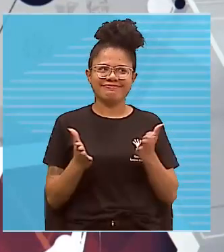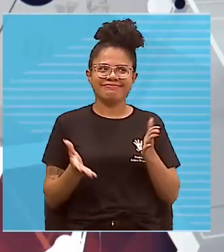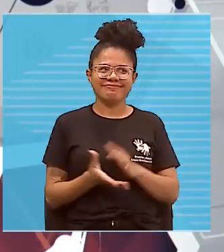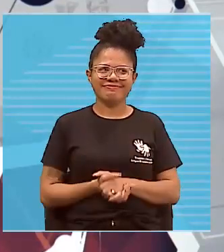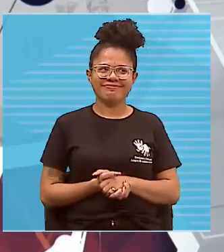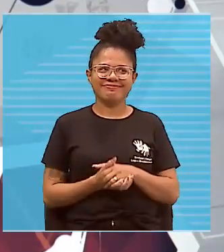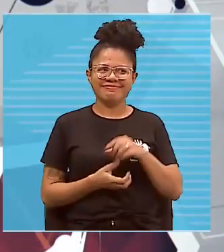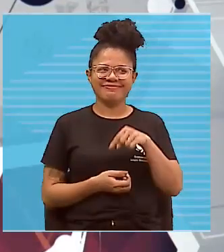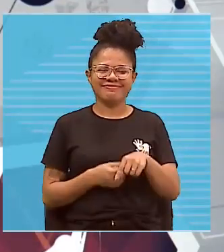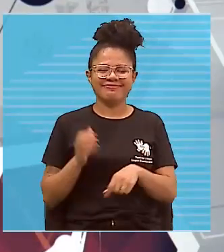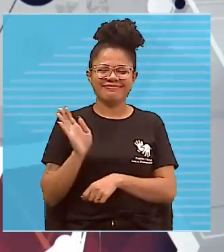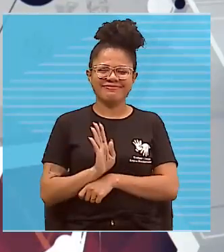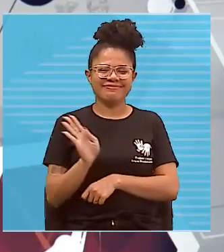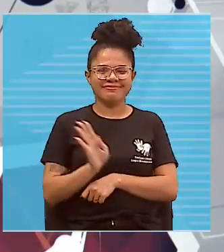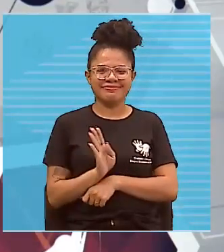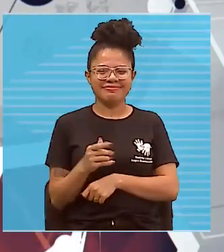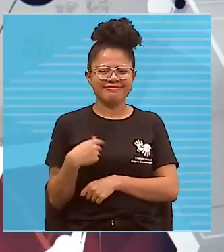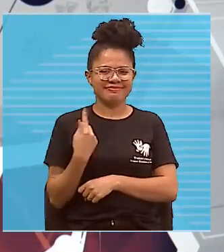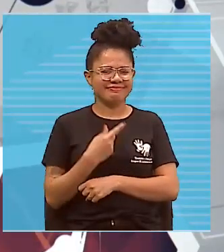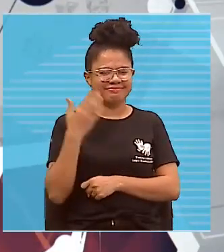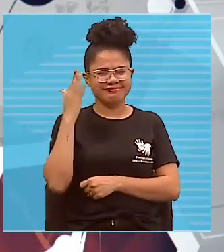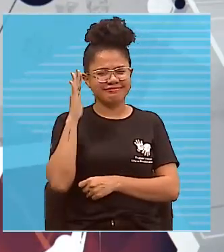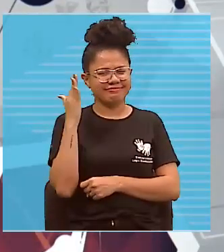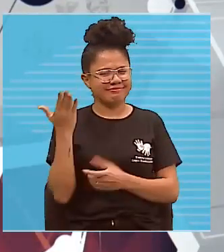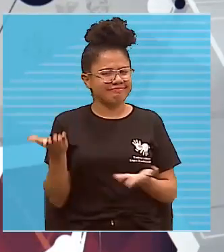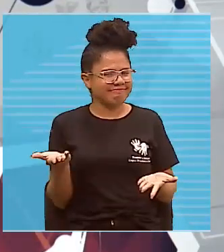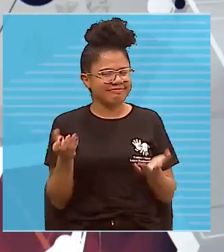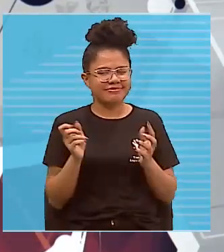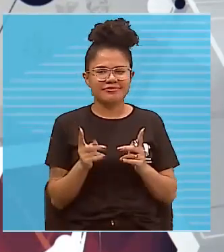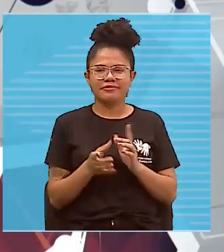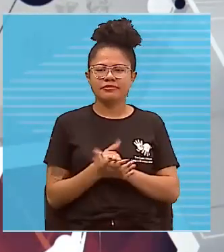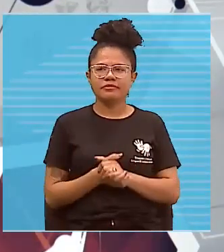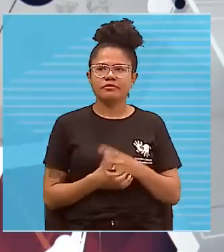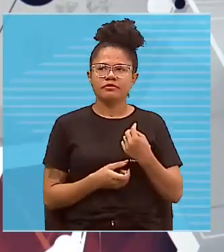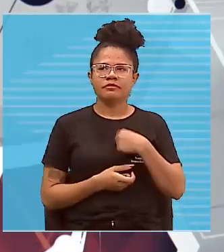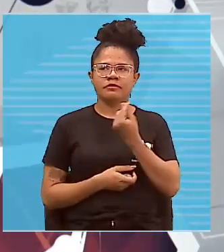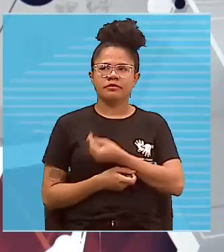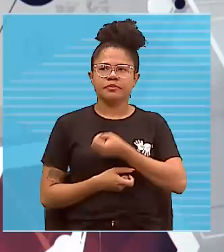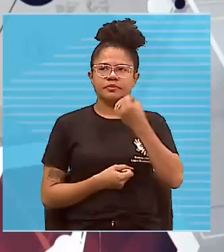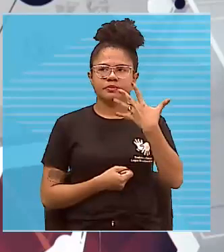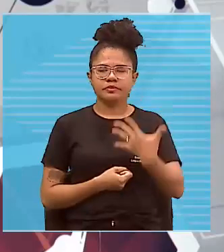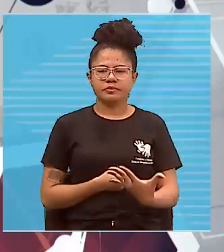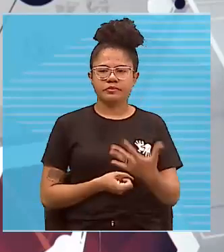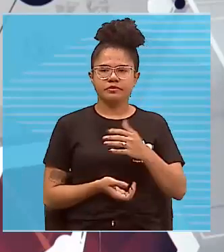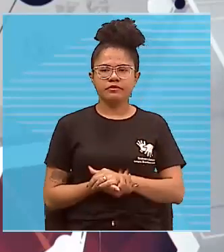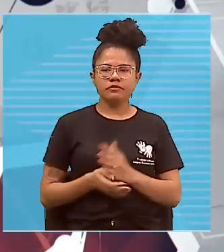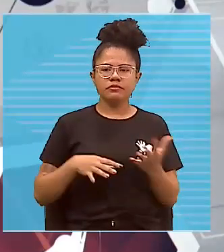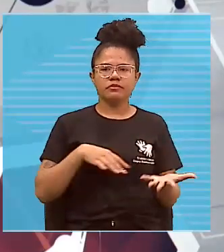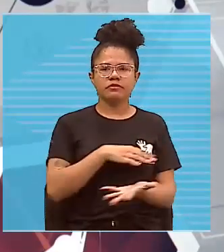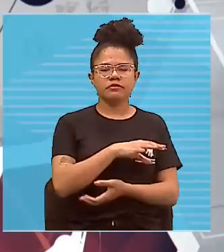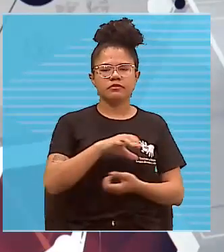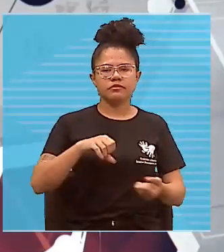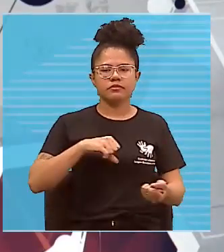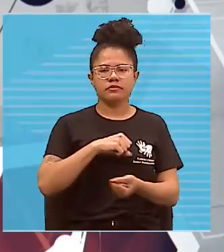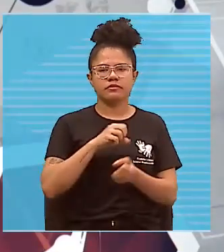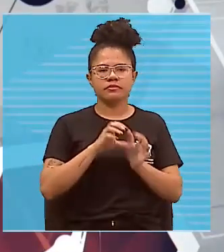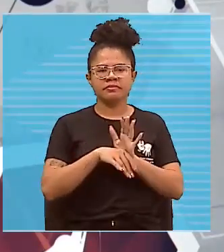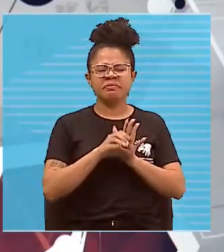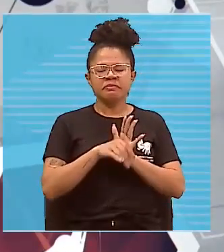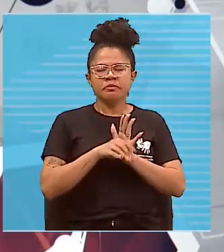Aqui na biologia sozinha a gente não compreende isso, né? Então, quando a gente fala de sustentabilidade, a gente está falando de um